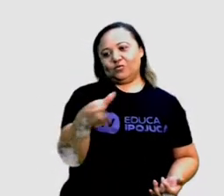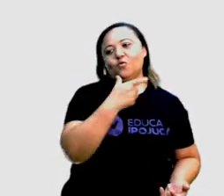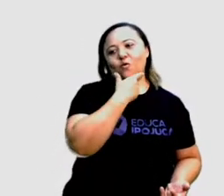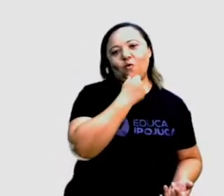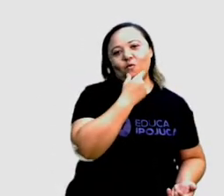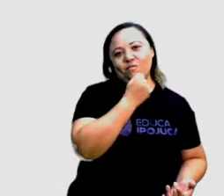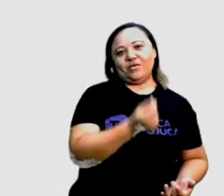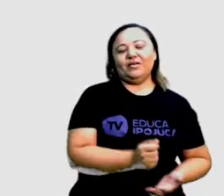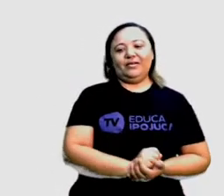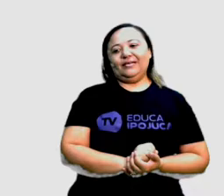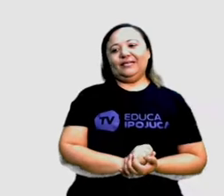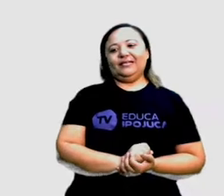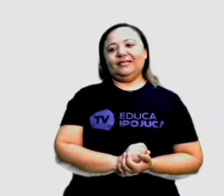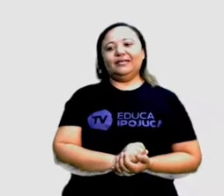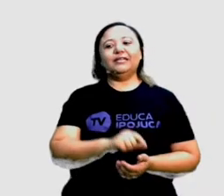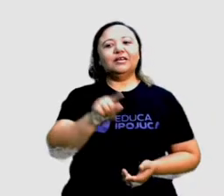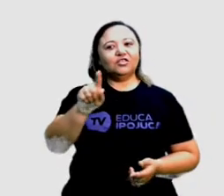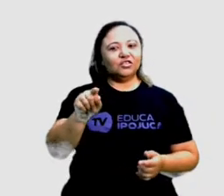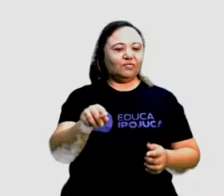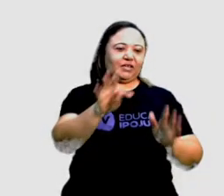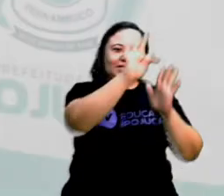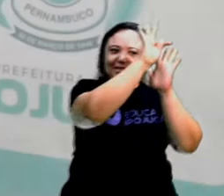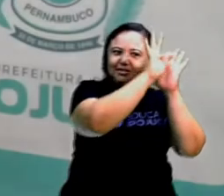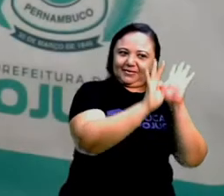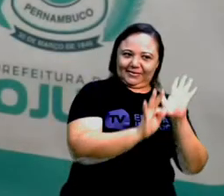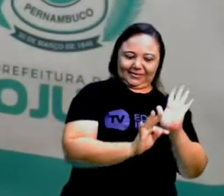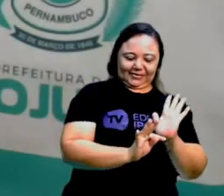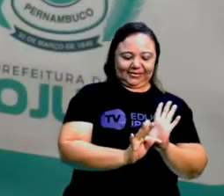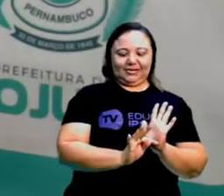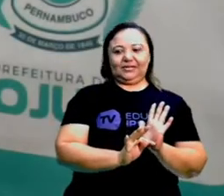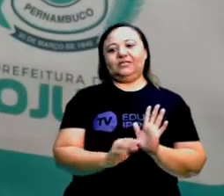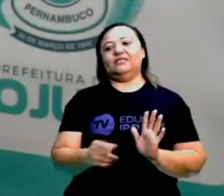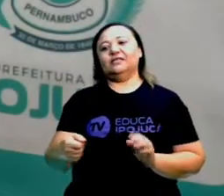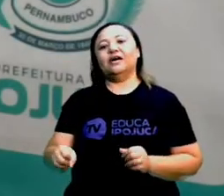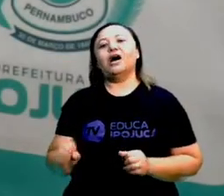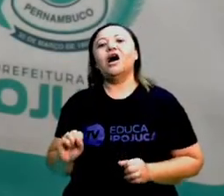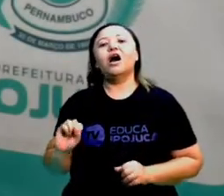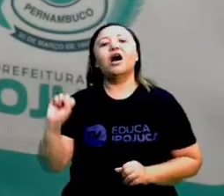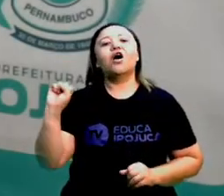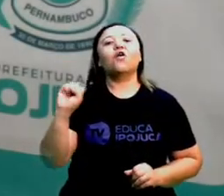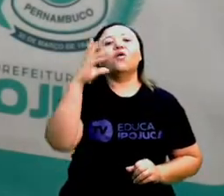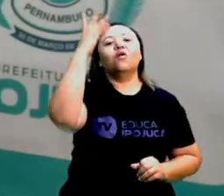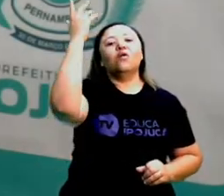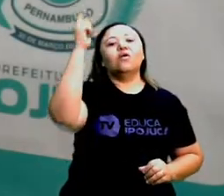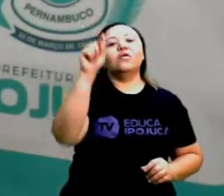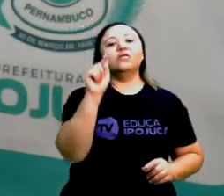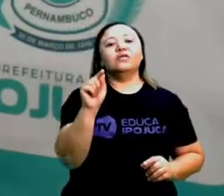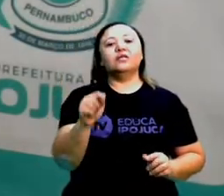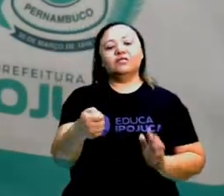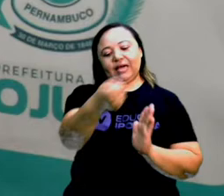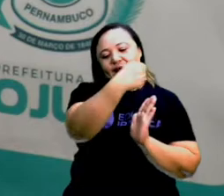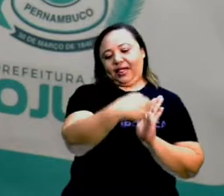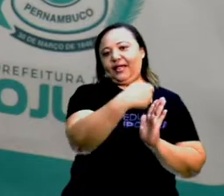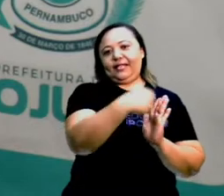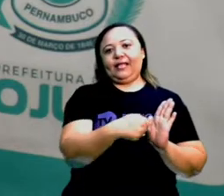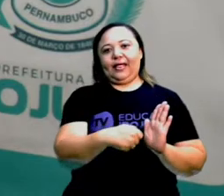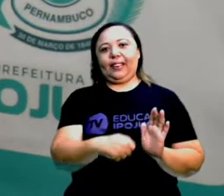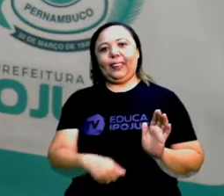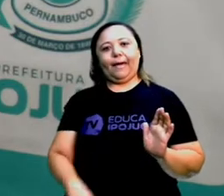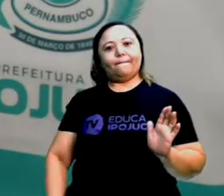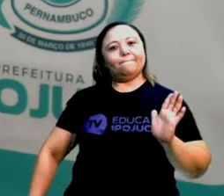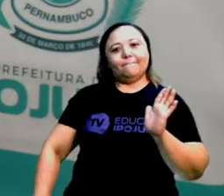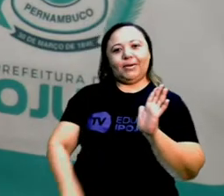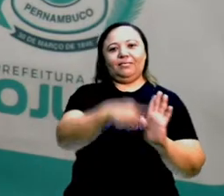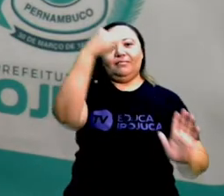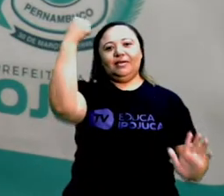nesse trecho de Dom Casmurro, veja que está acontecendo aí uma narrativa em primeira pessoa, ou seja, o